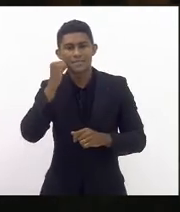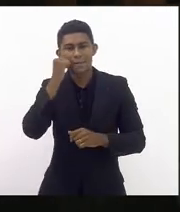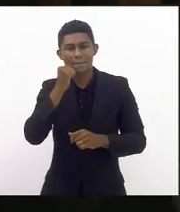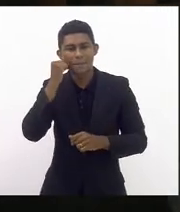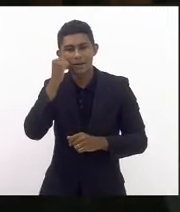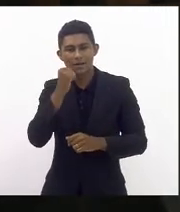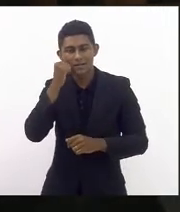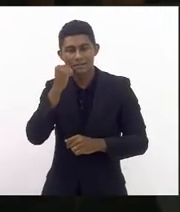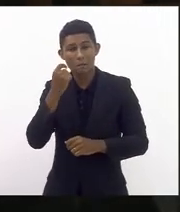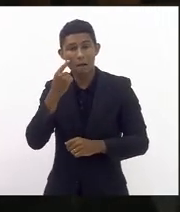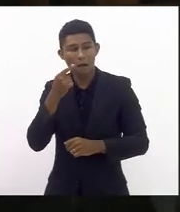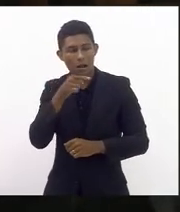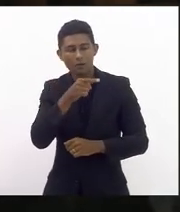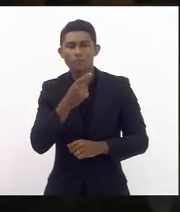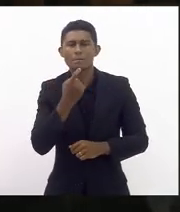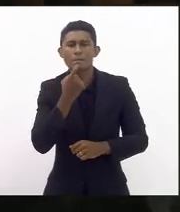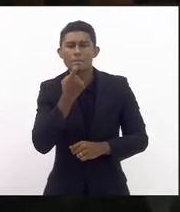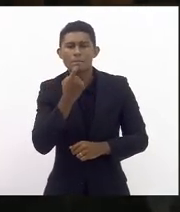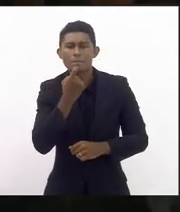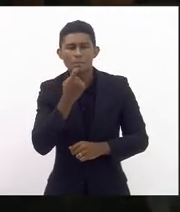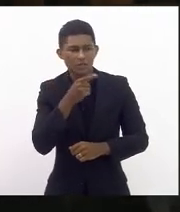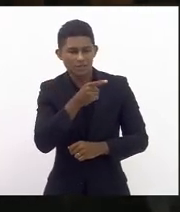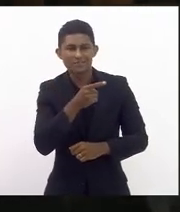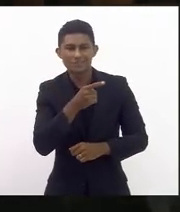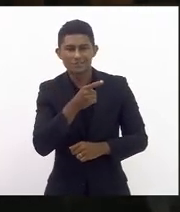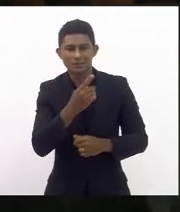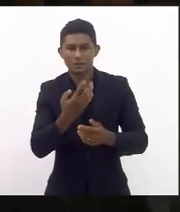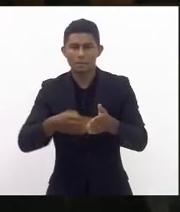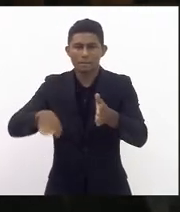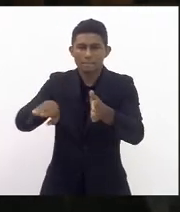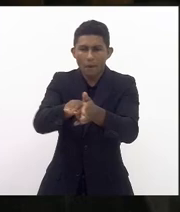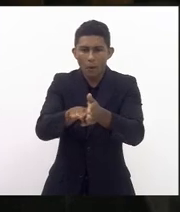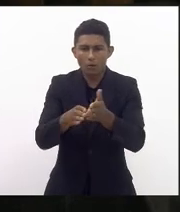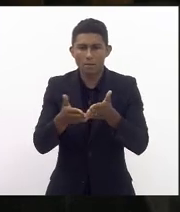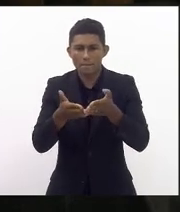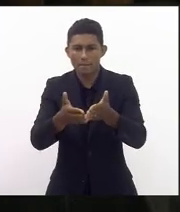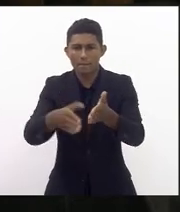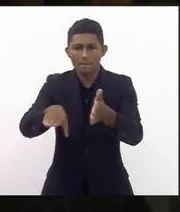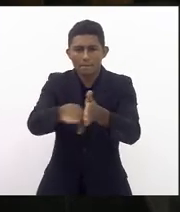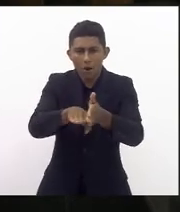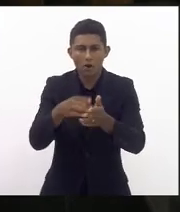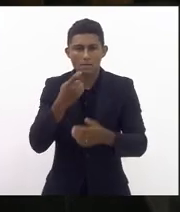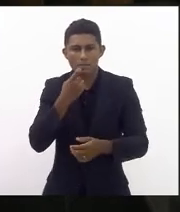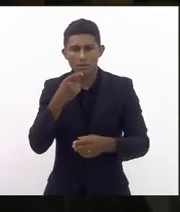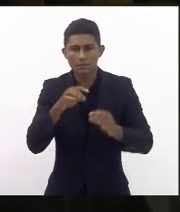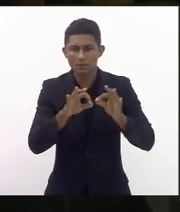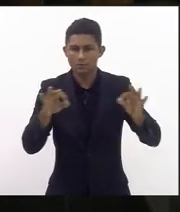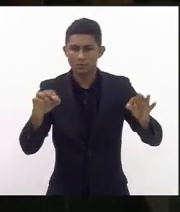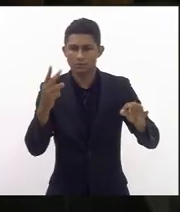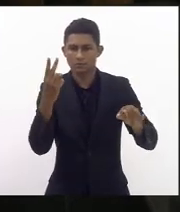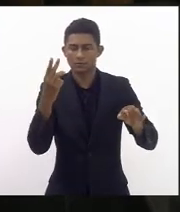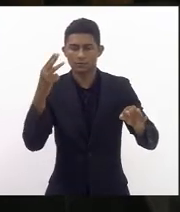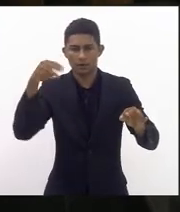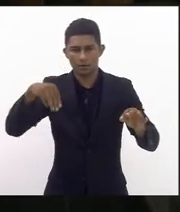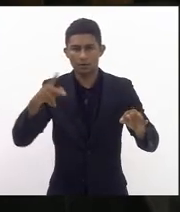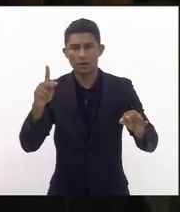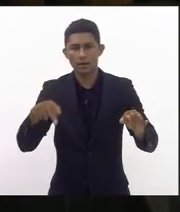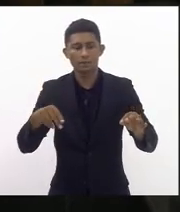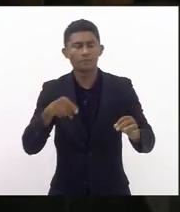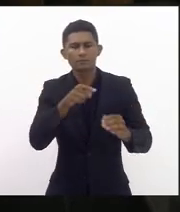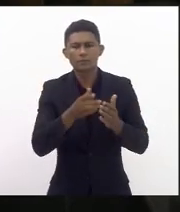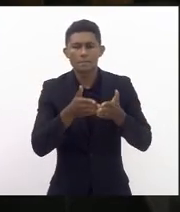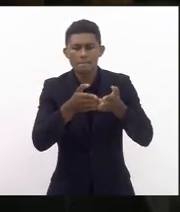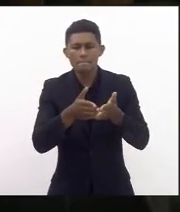perto do canal de entrada do porto, né? E não, seriam embarcações que não têm